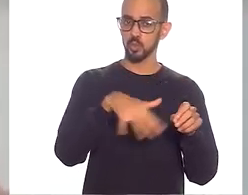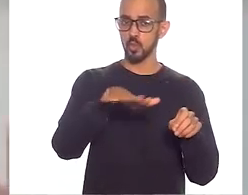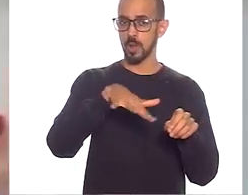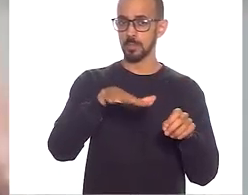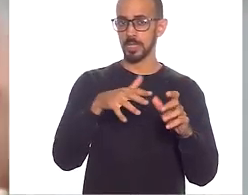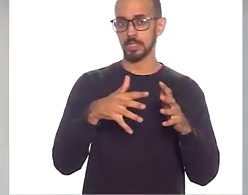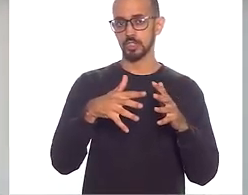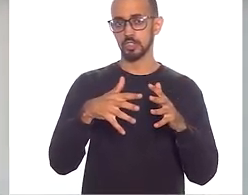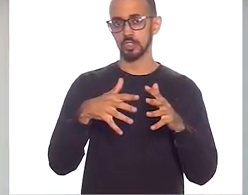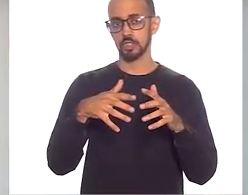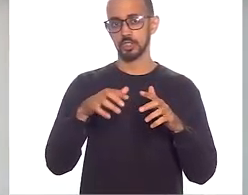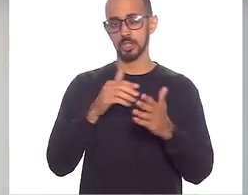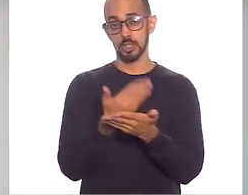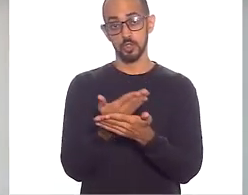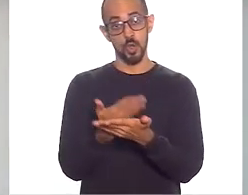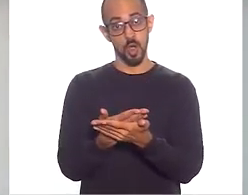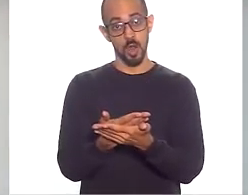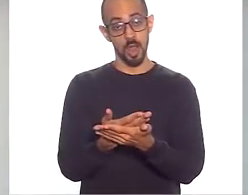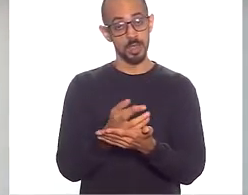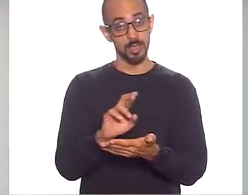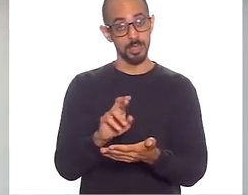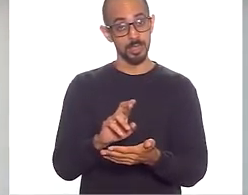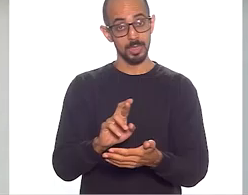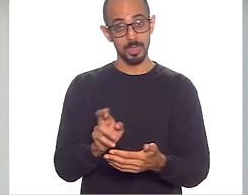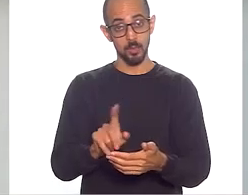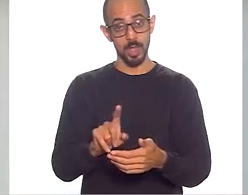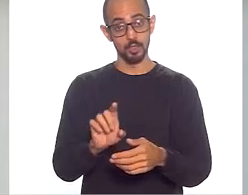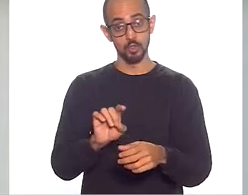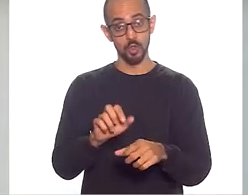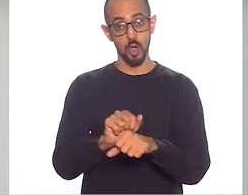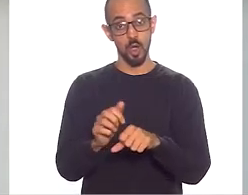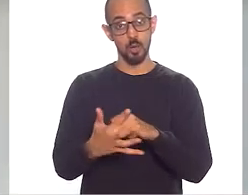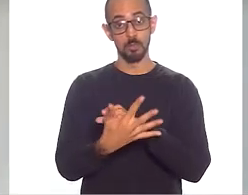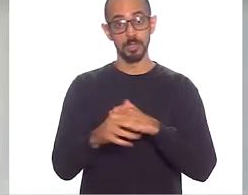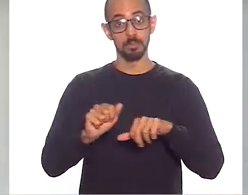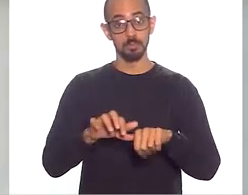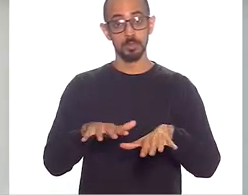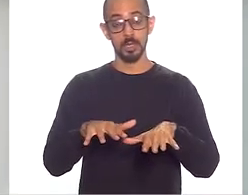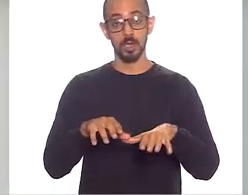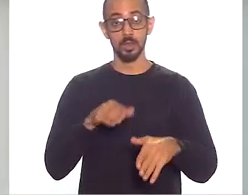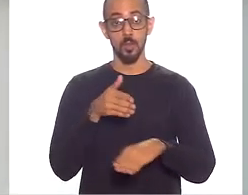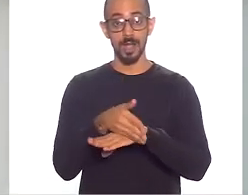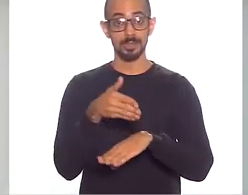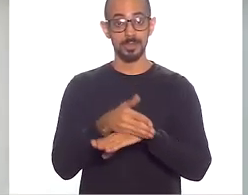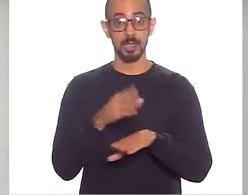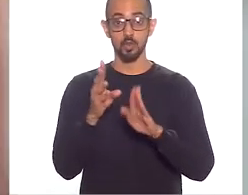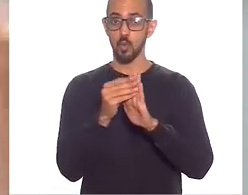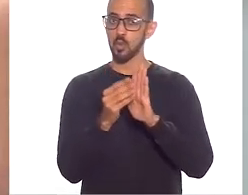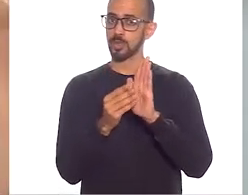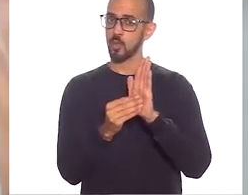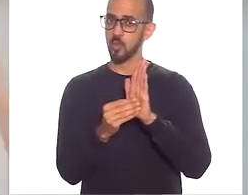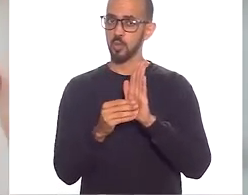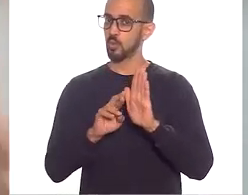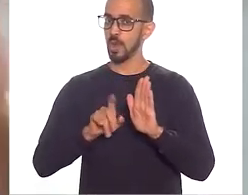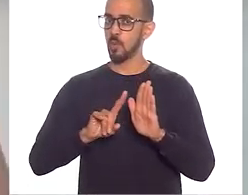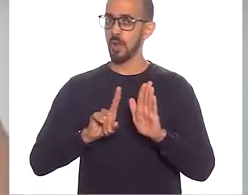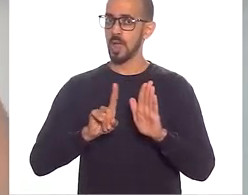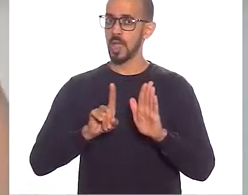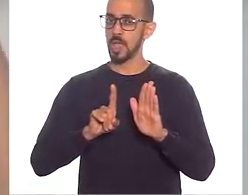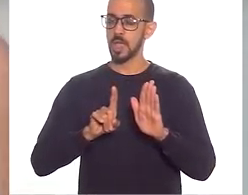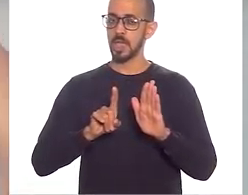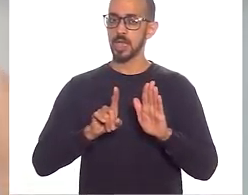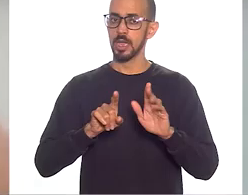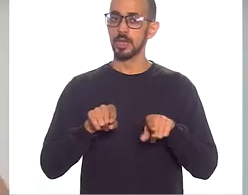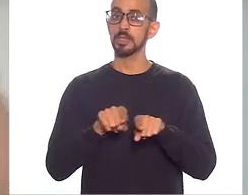ambiente escolar. Então, a pandemia, ela não é só o acesso ao conteúdo, né? Matéria, o